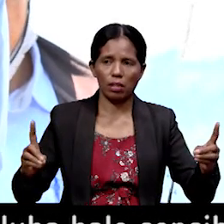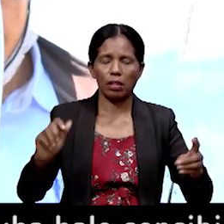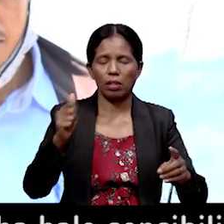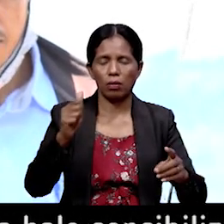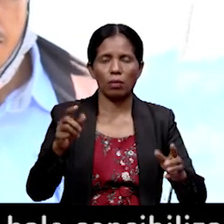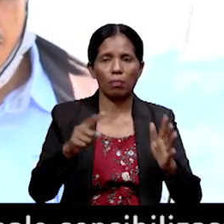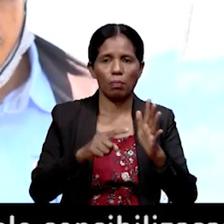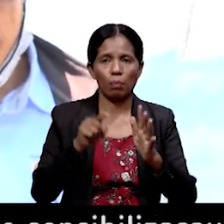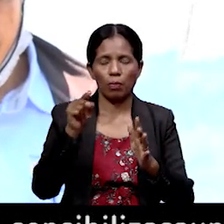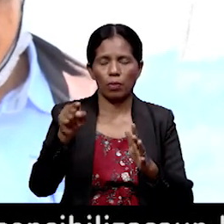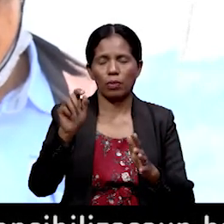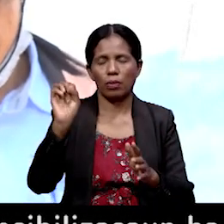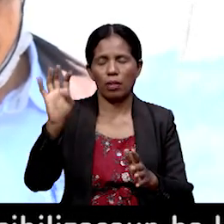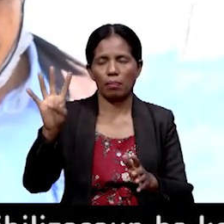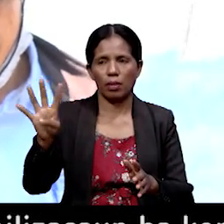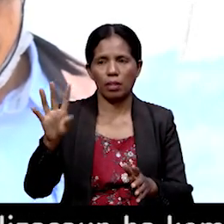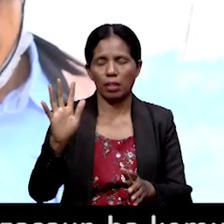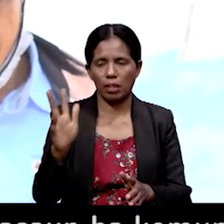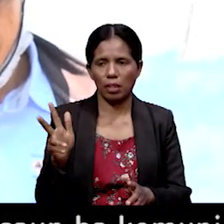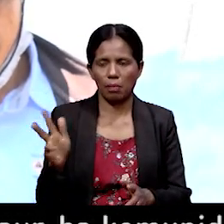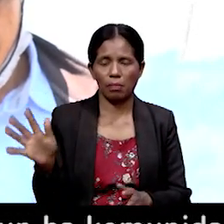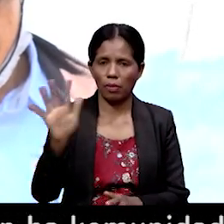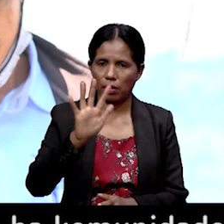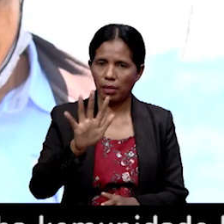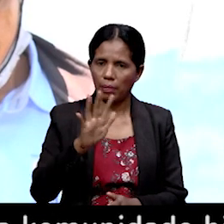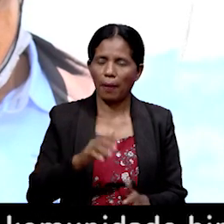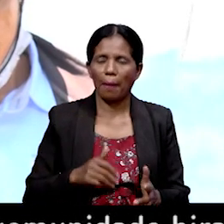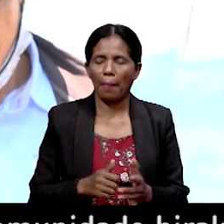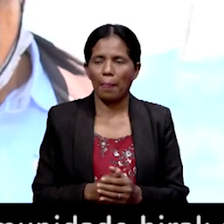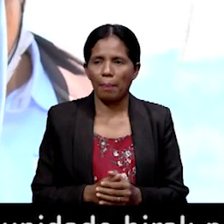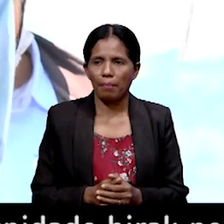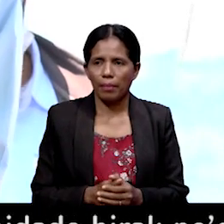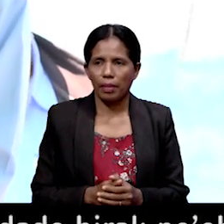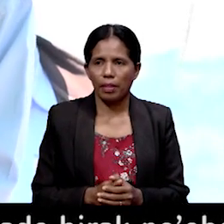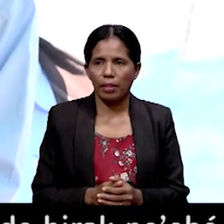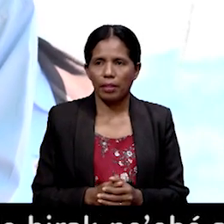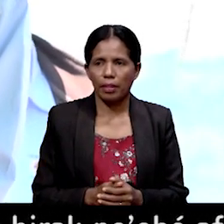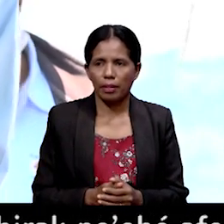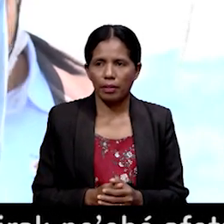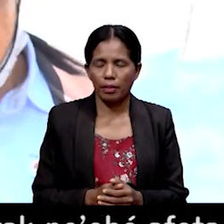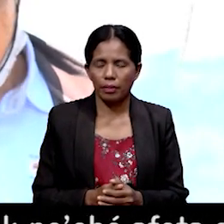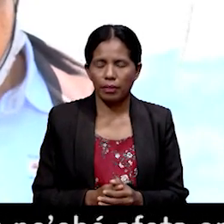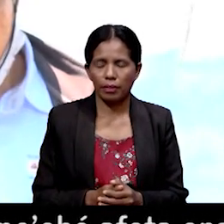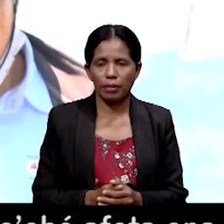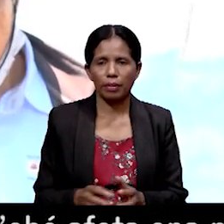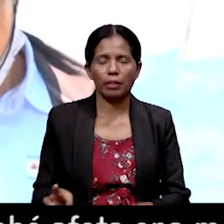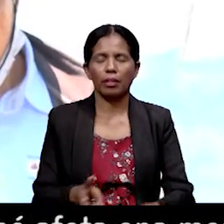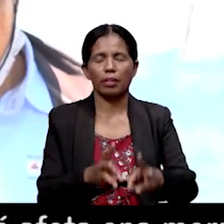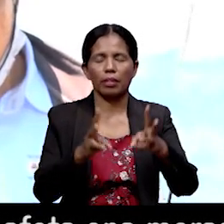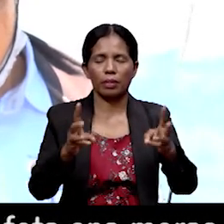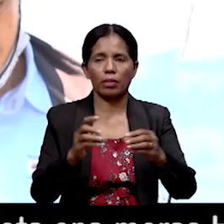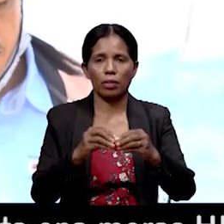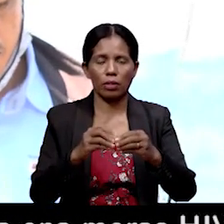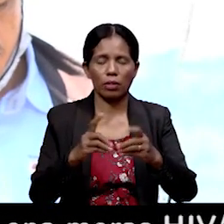Hat Tolunulu Resin Lima no estrada rural de Fawasi ala Aleten ho distância